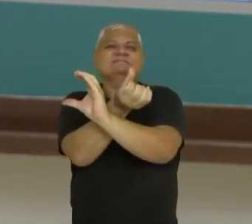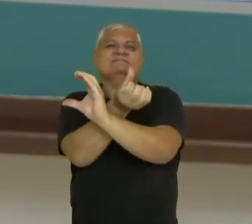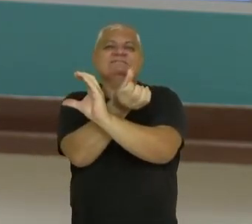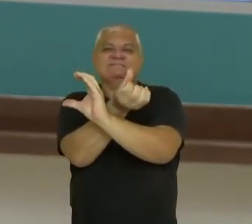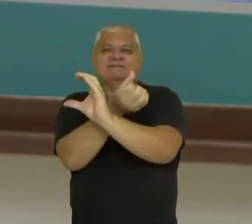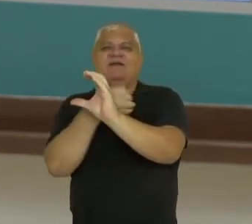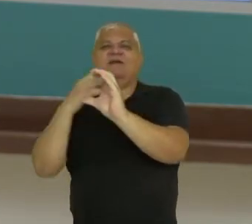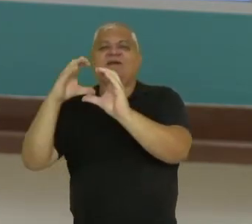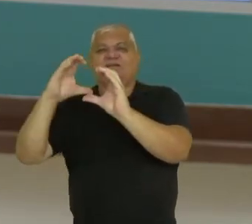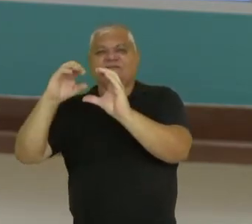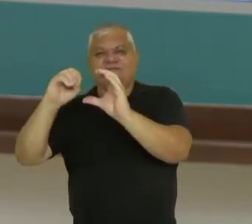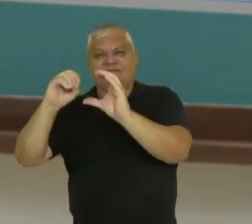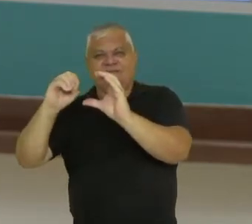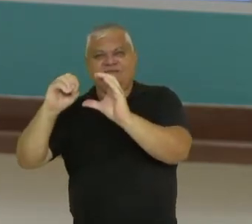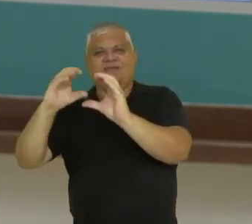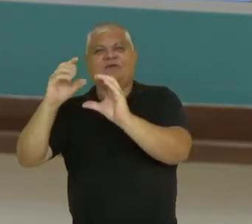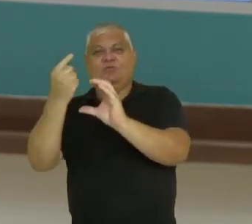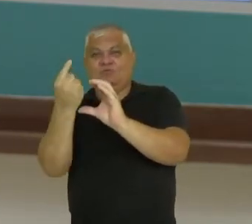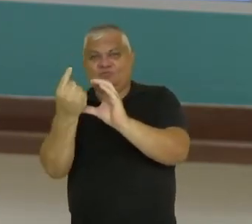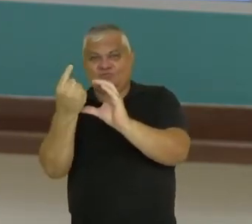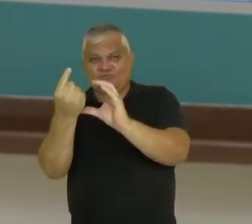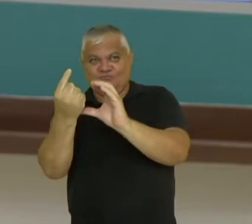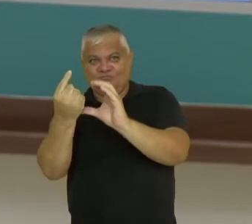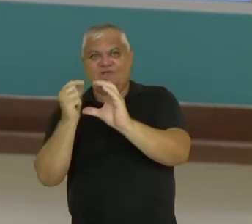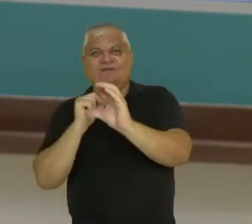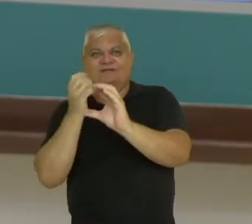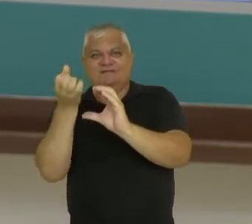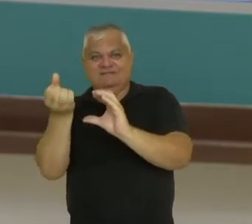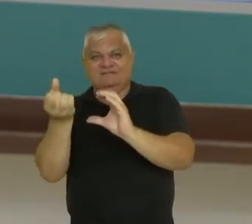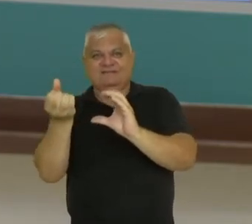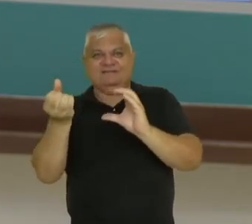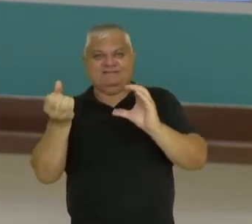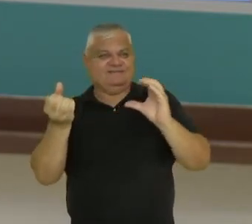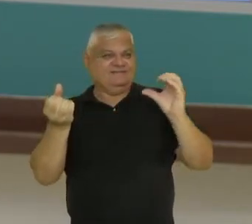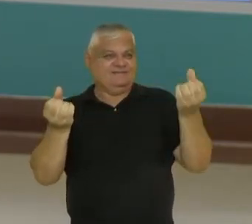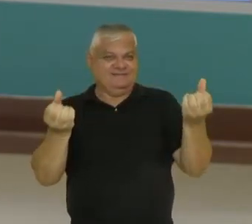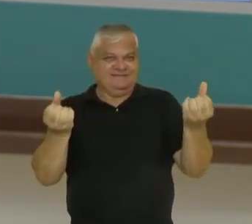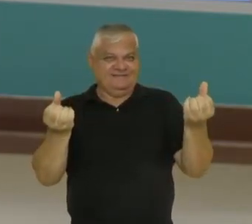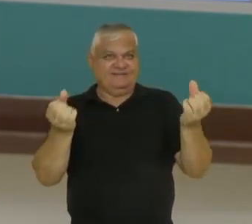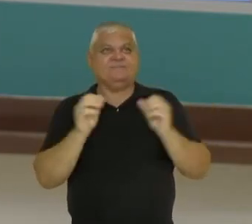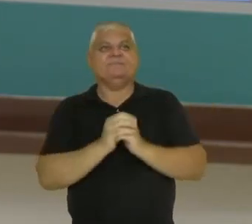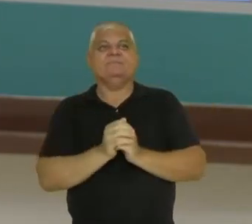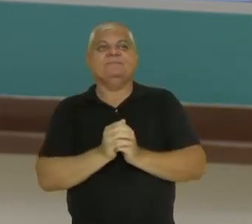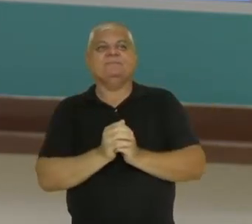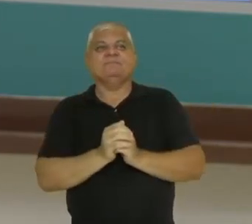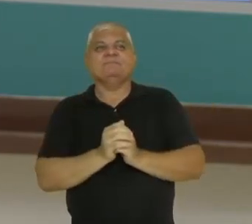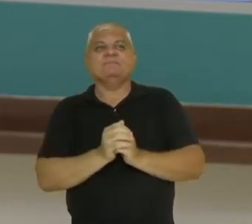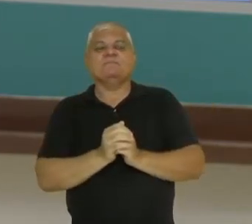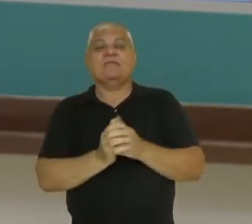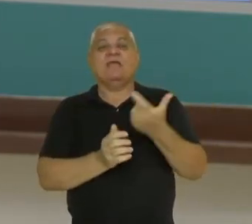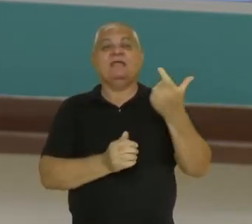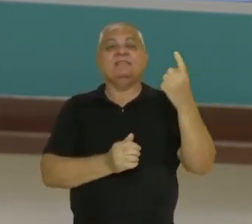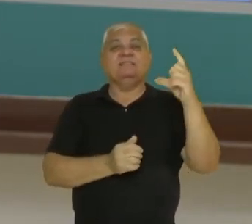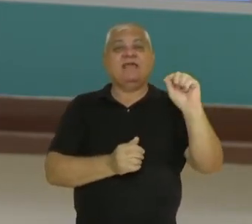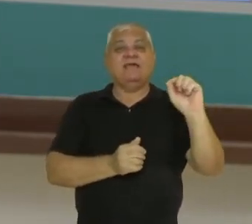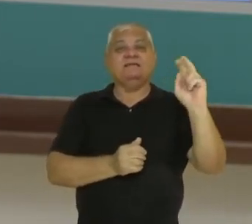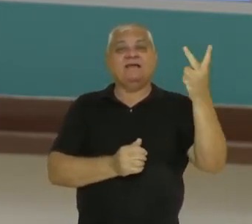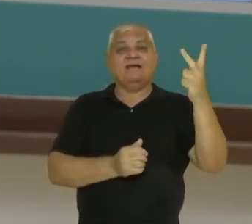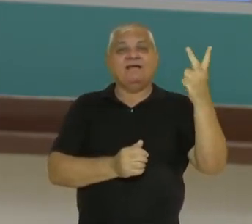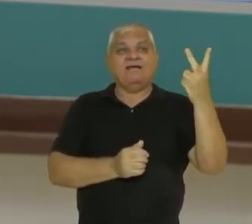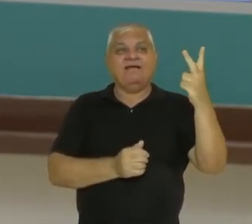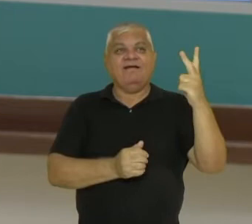6 vezes 1, que é o que eu tenho aqui de carbonos, tenho 6 carbonos agora. Aí vamos ver lá os nossos hidrogênios. Tenho